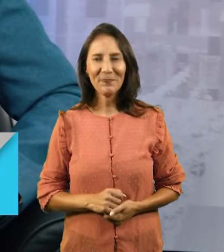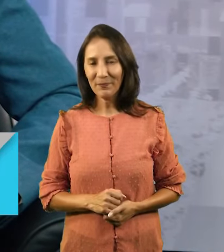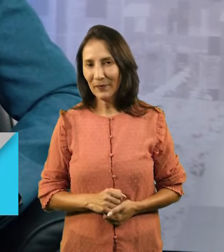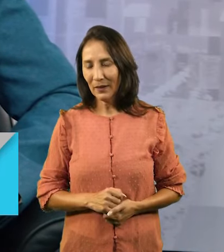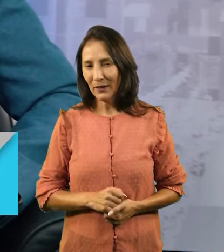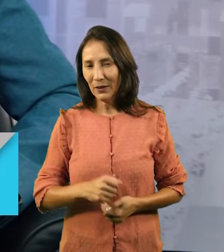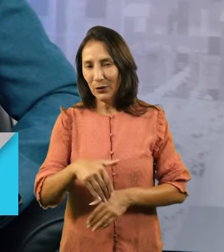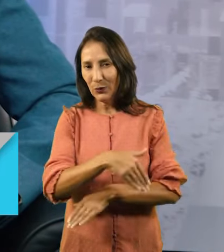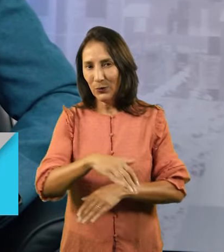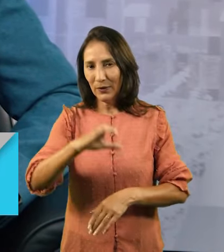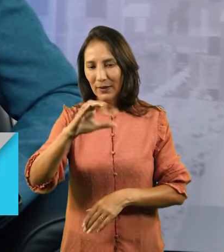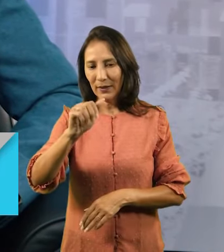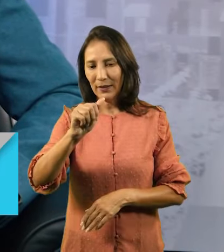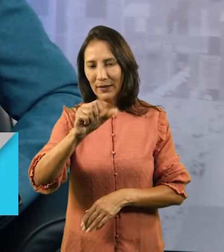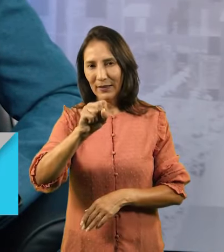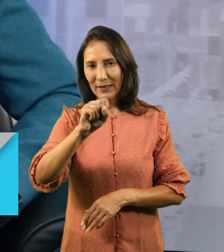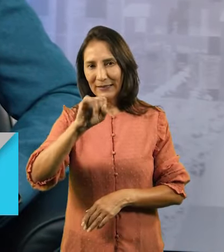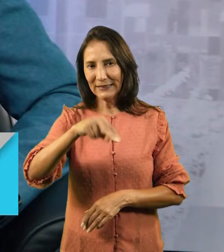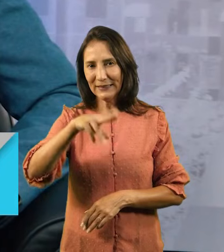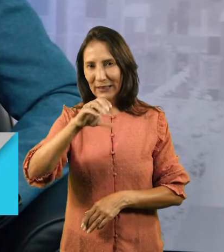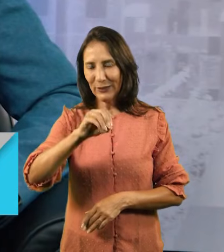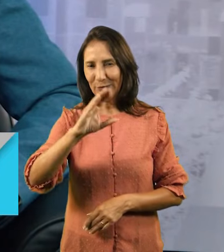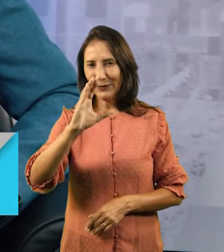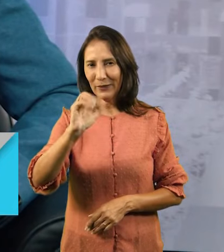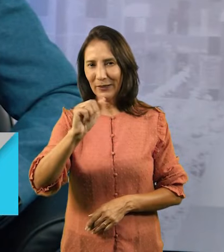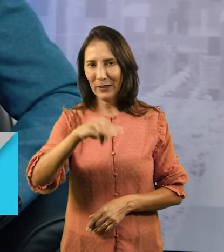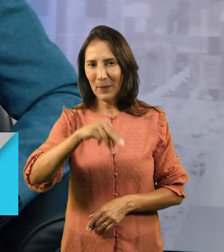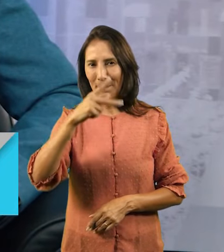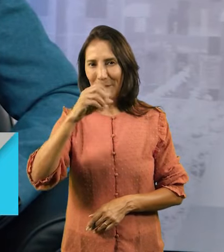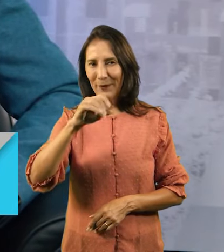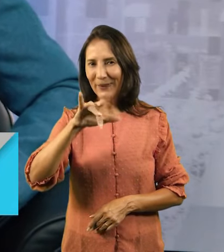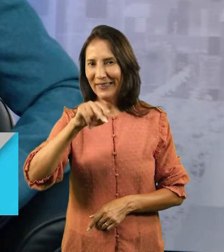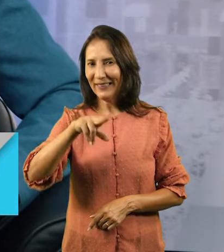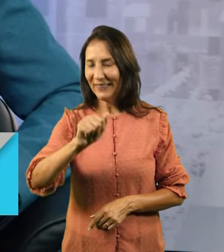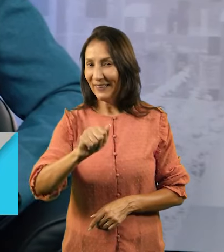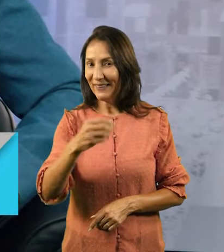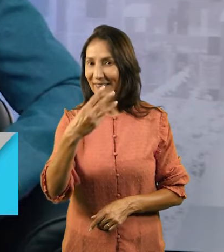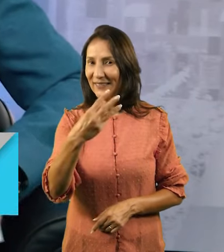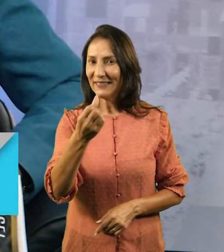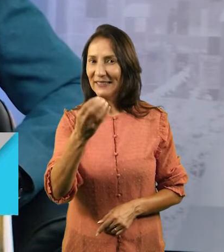Rua Cassiano Campolina, 360, bairro Dona Clara, então